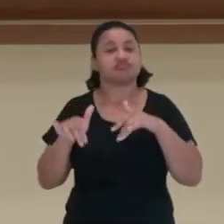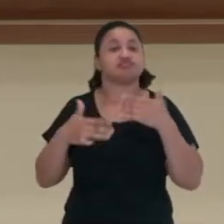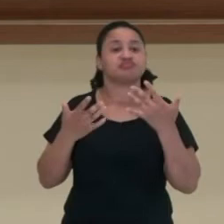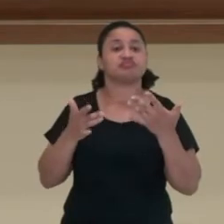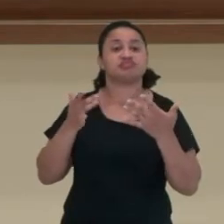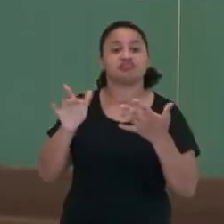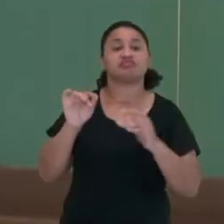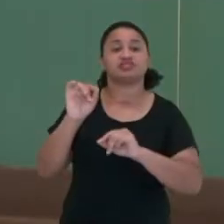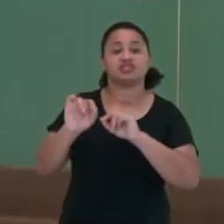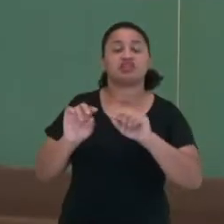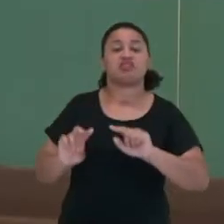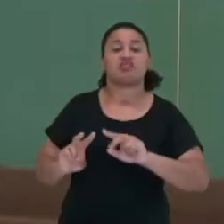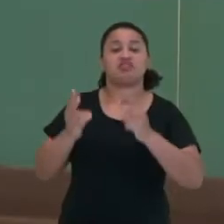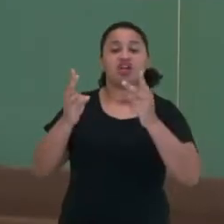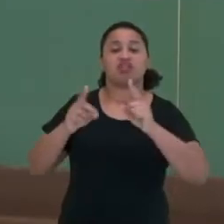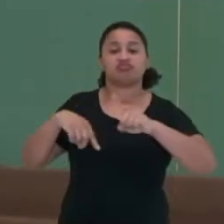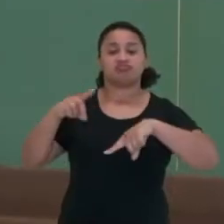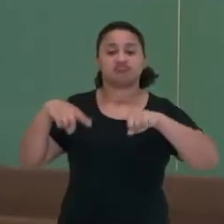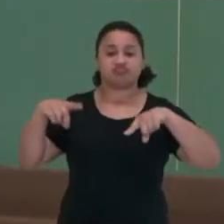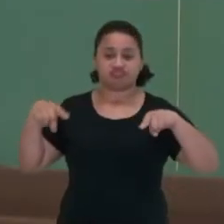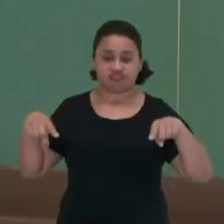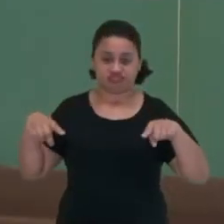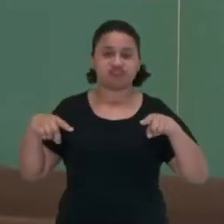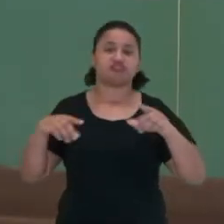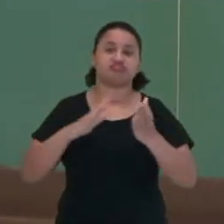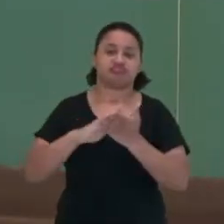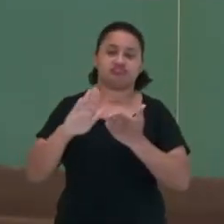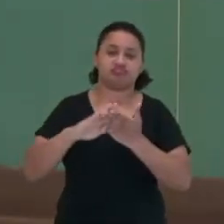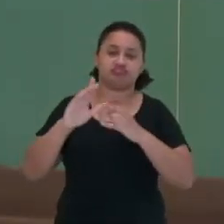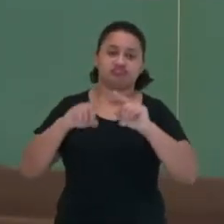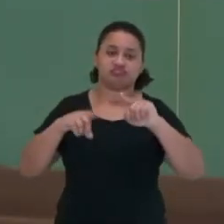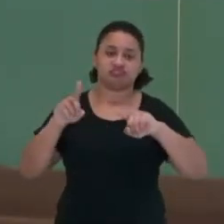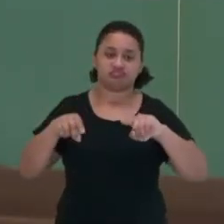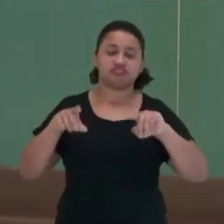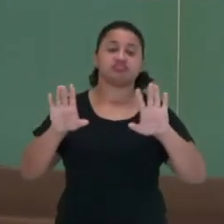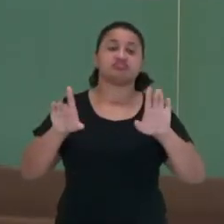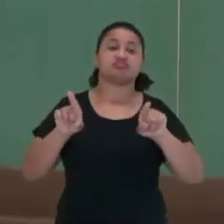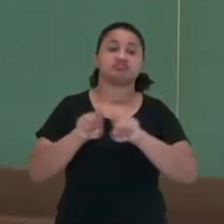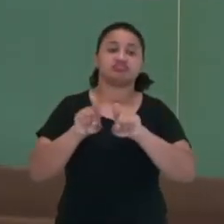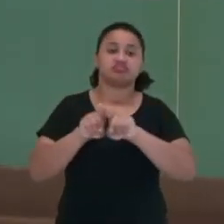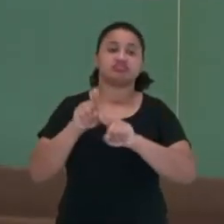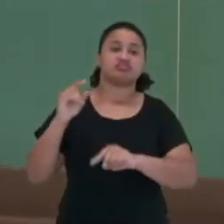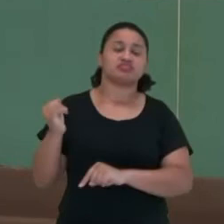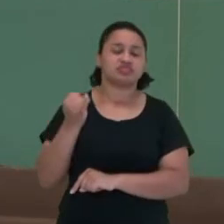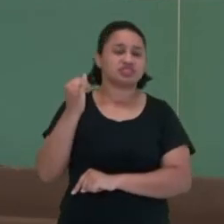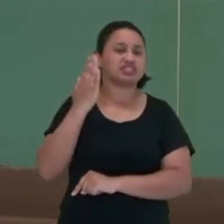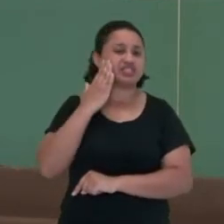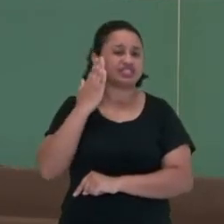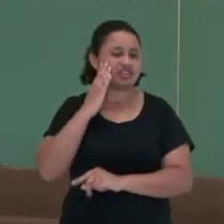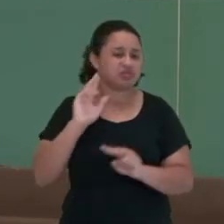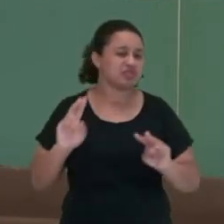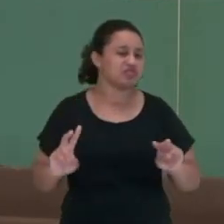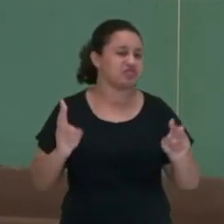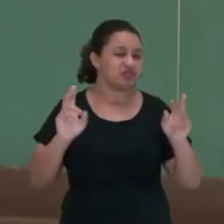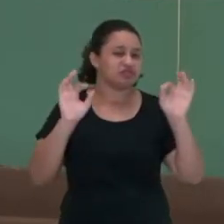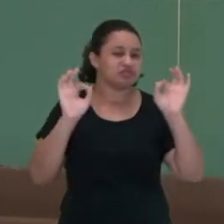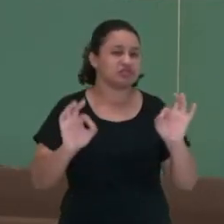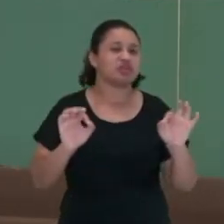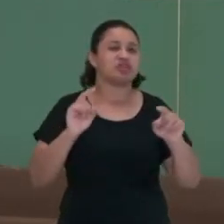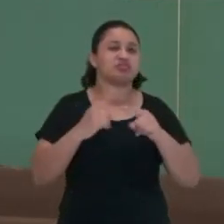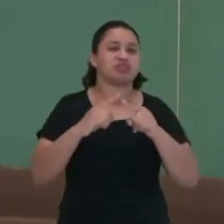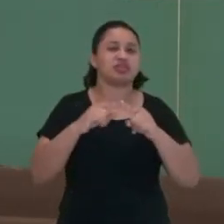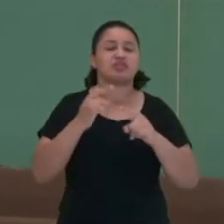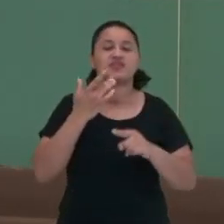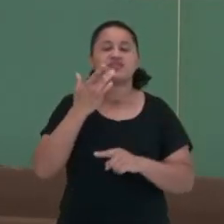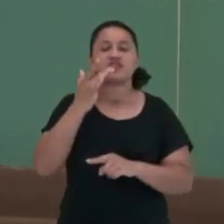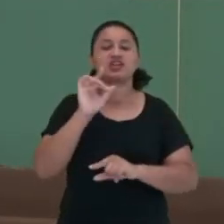são o que a gente chama de custos variáveis. E a gente conhecer muito bem esses custos vão facilitar para